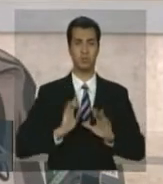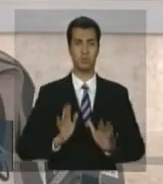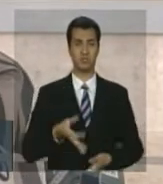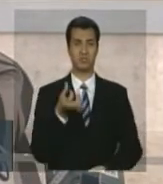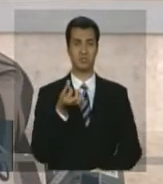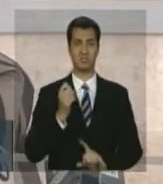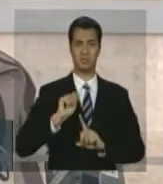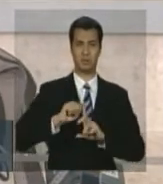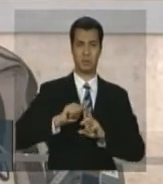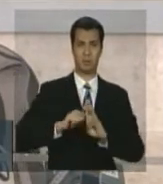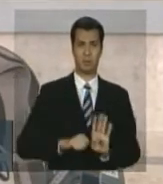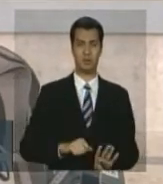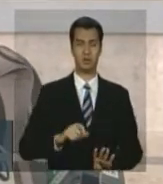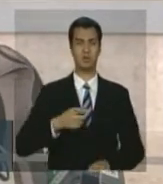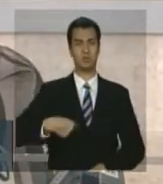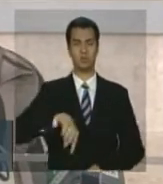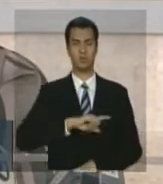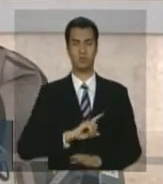6 meses de Brasil Sem Miséria,